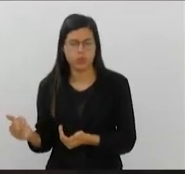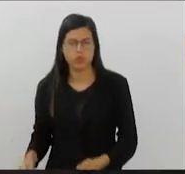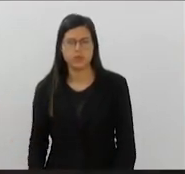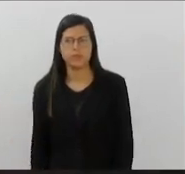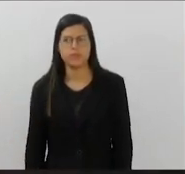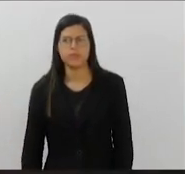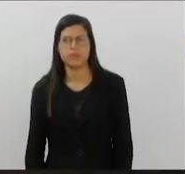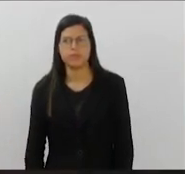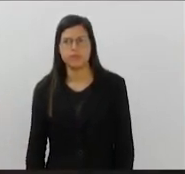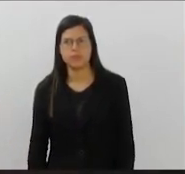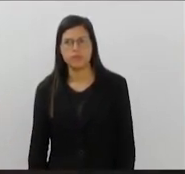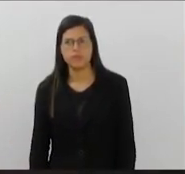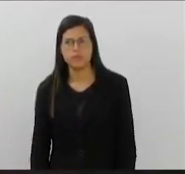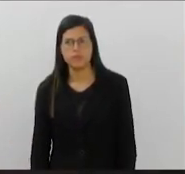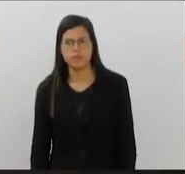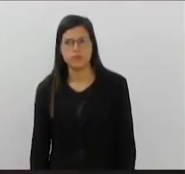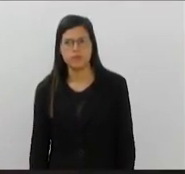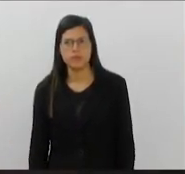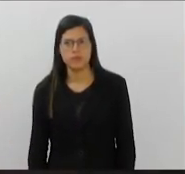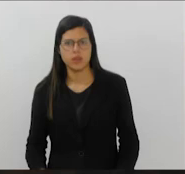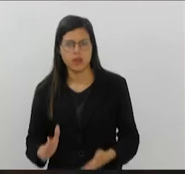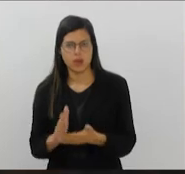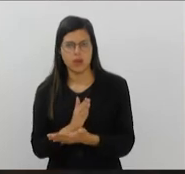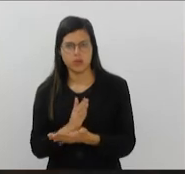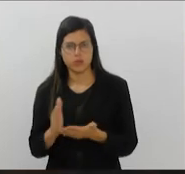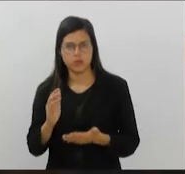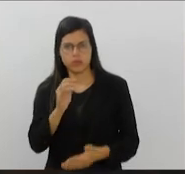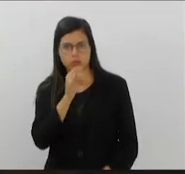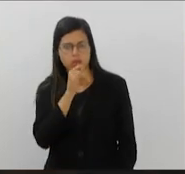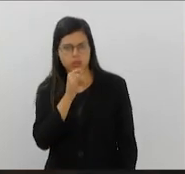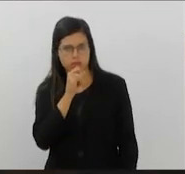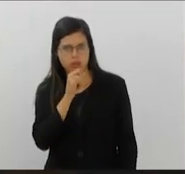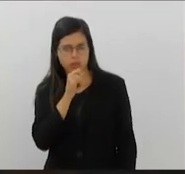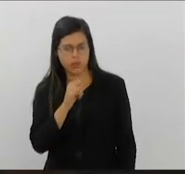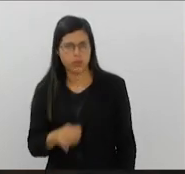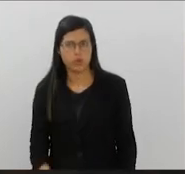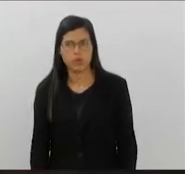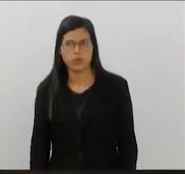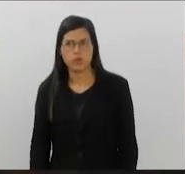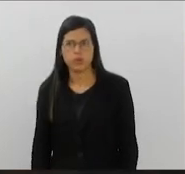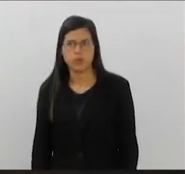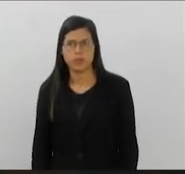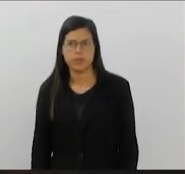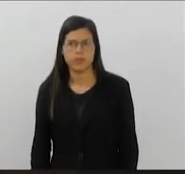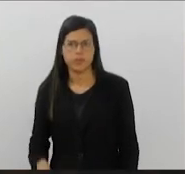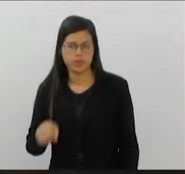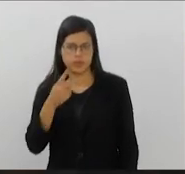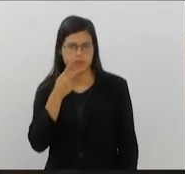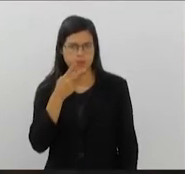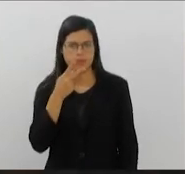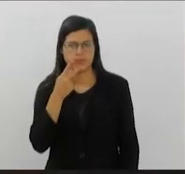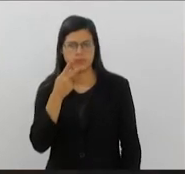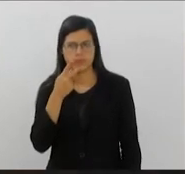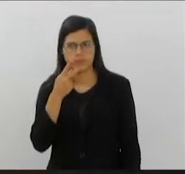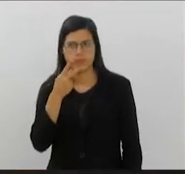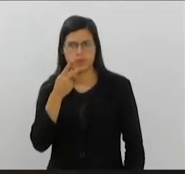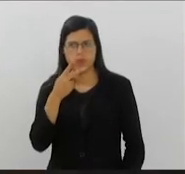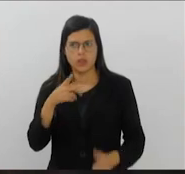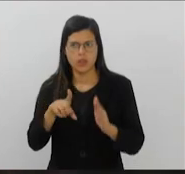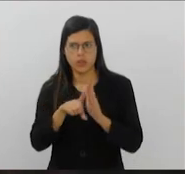E, para citar alguns exemplos, como a senhora acabou de citar, a